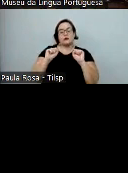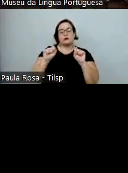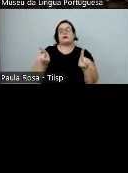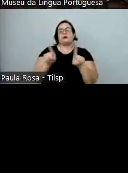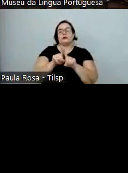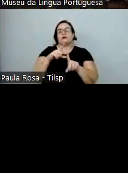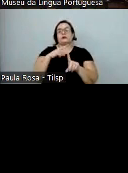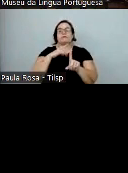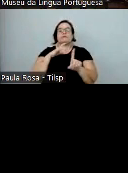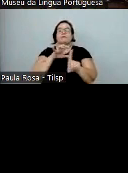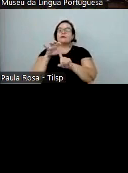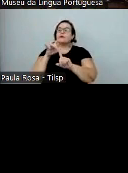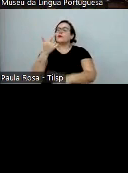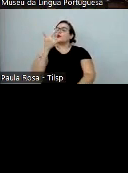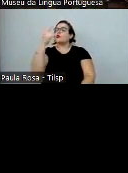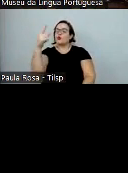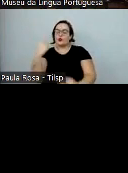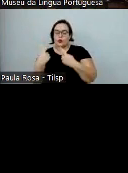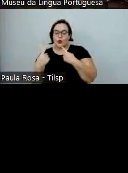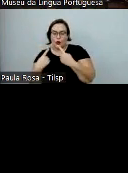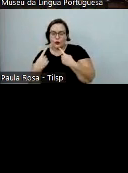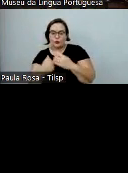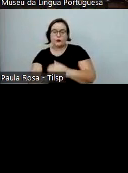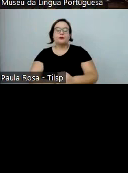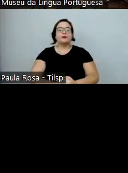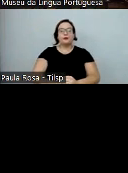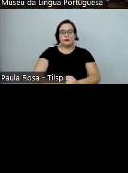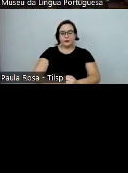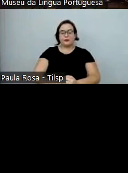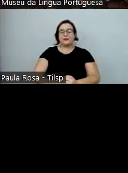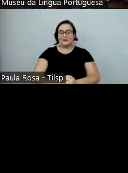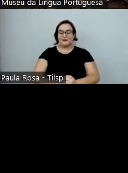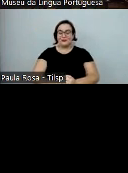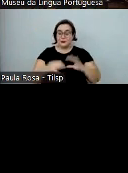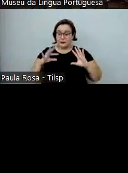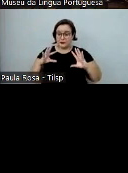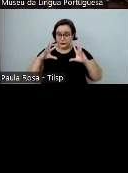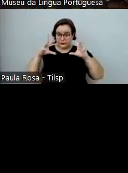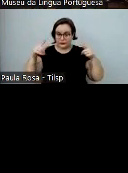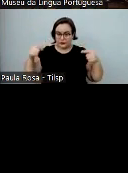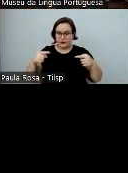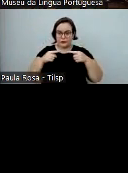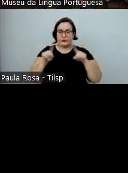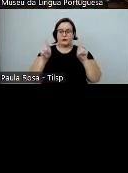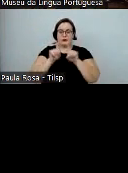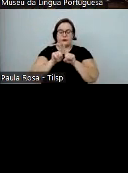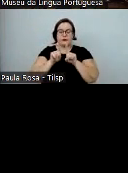diálogos tudo isso tá Tratado de alguma maneira traduzido